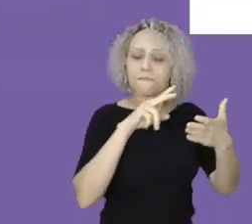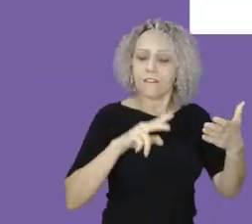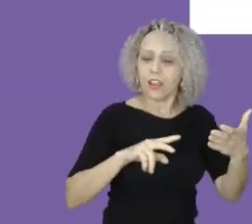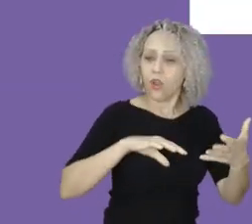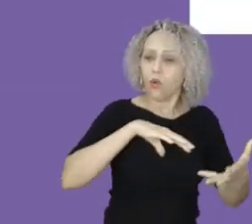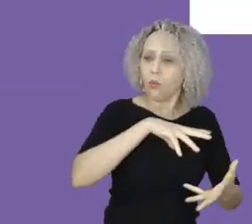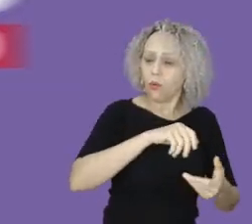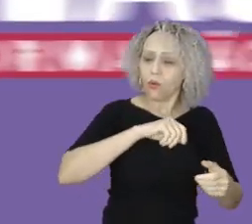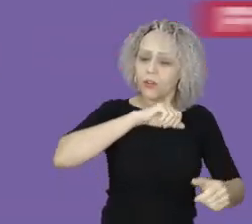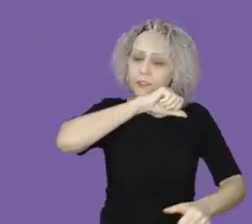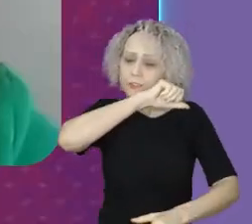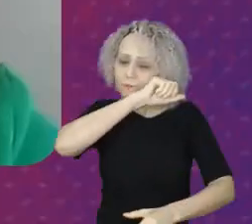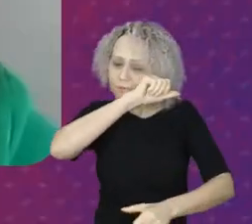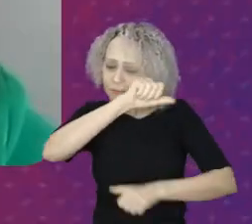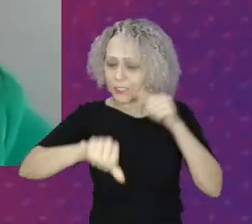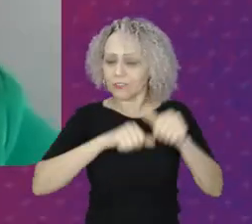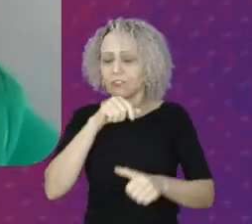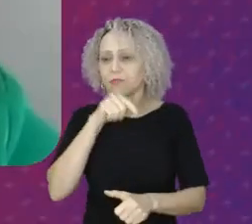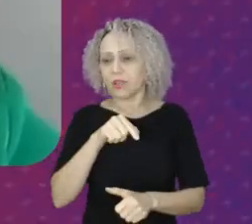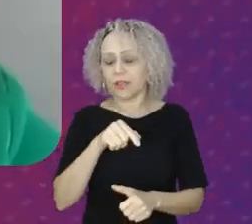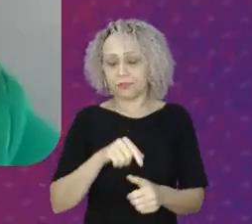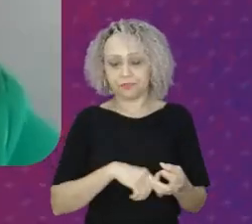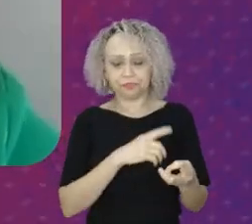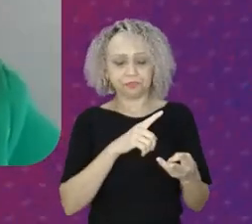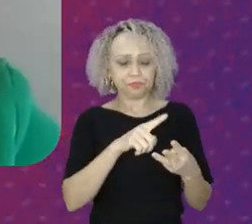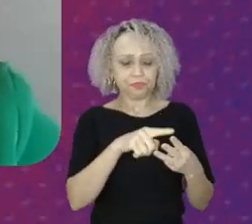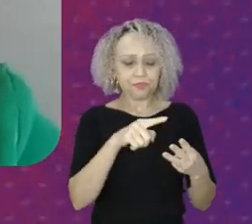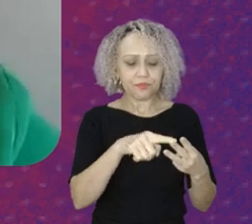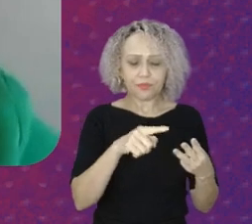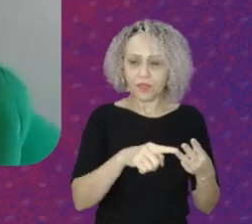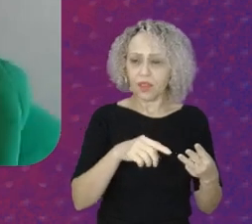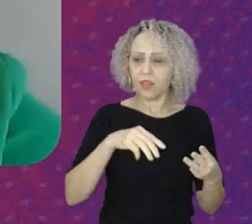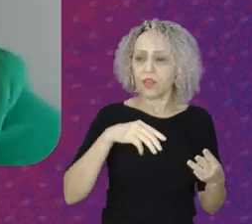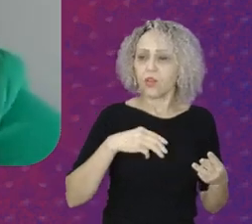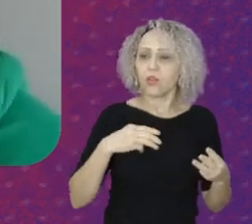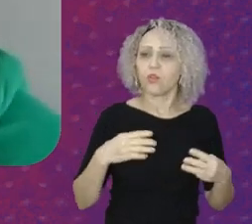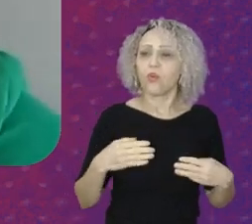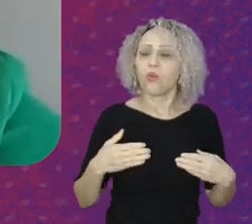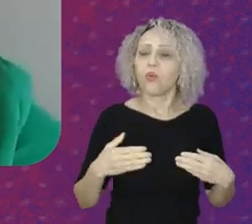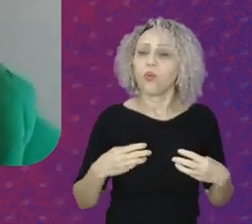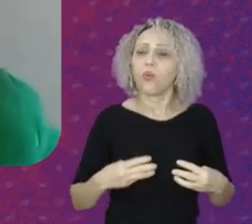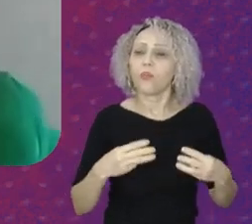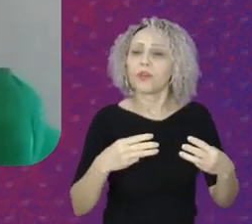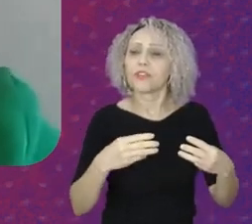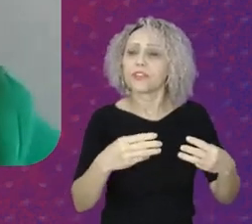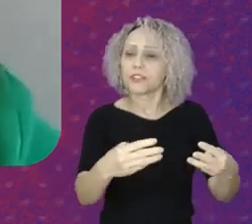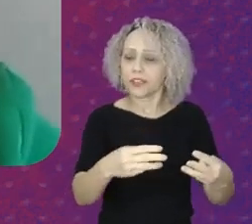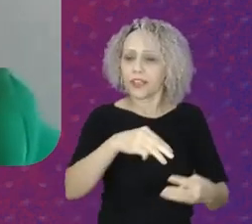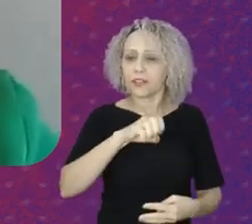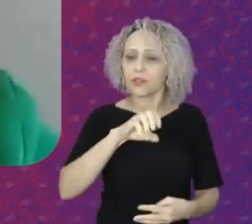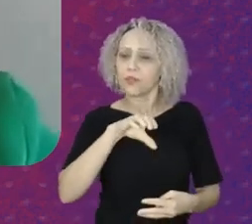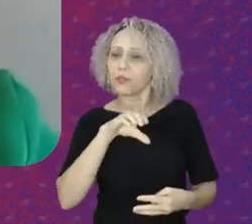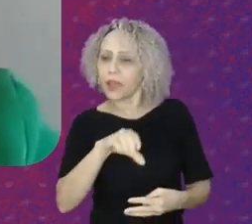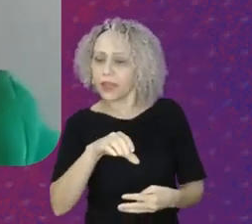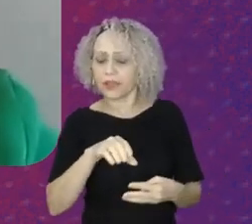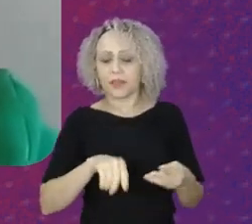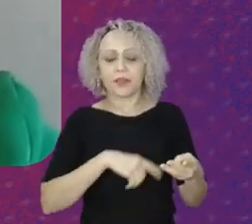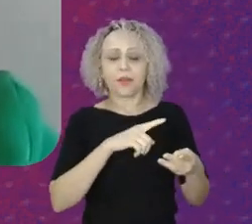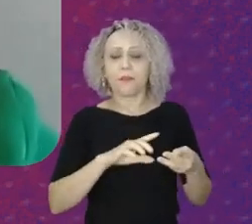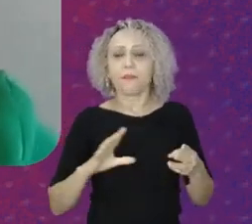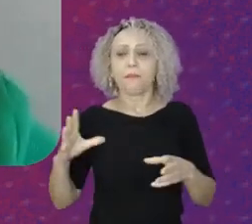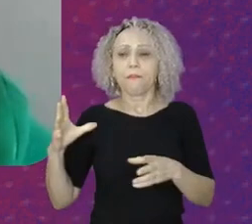Foram 13 ações realizadas pelo Ministério, envolvendo 12 outros ministérios da Esplanada,